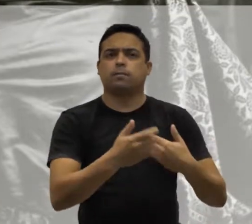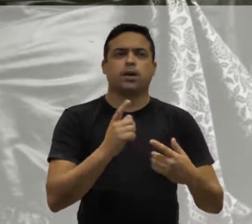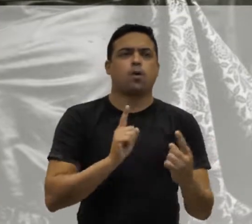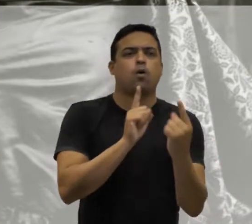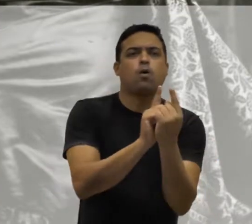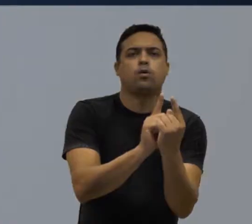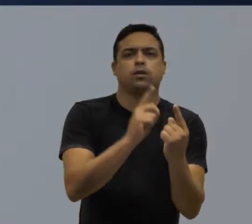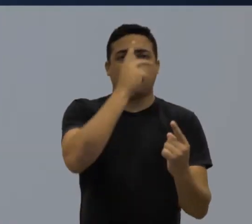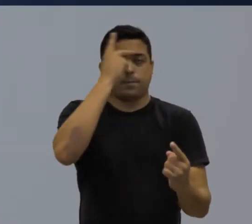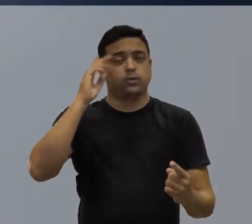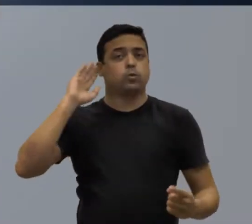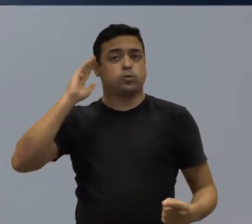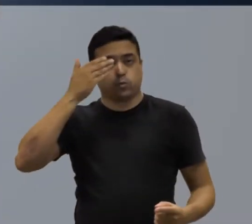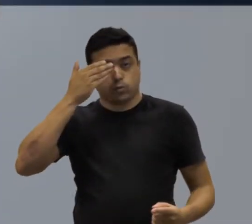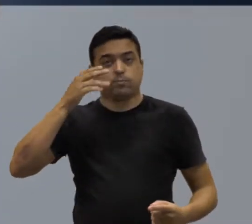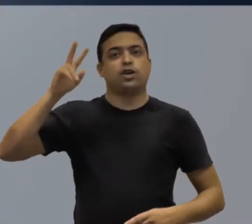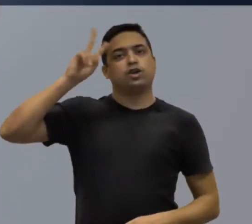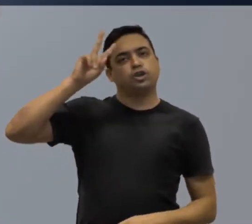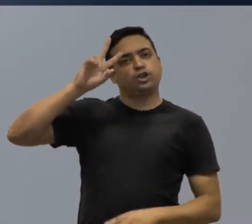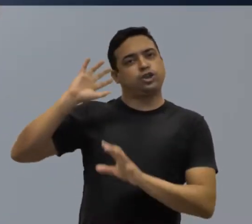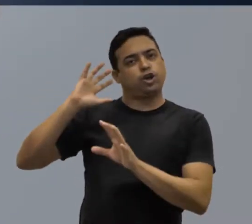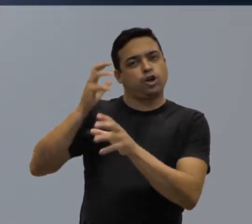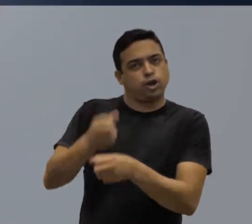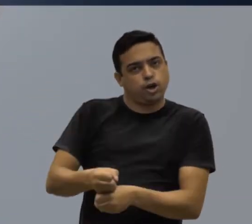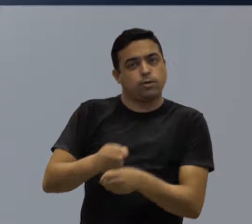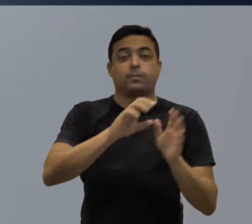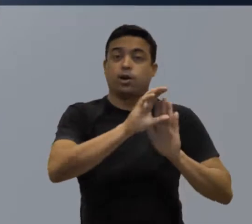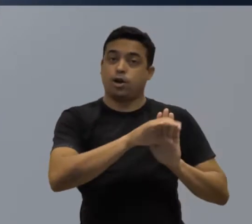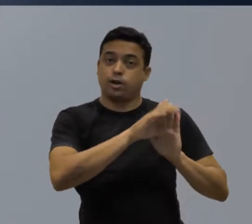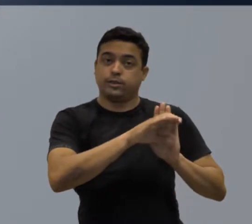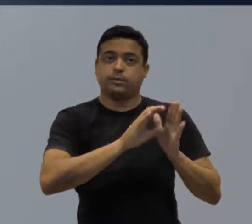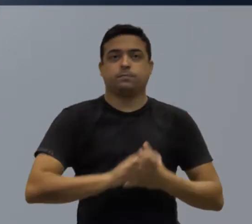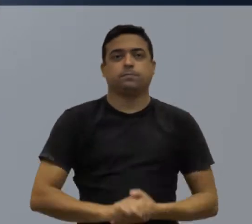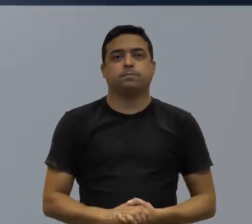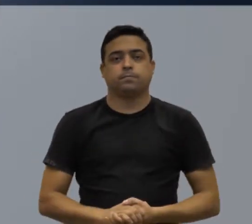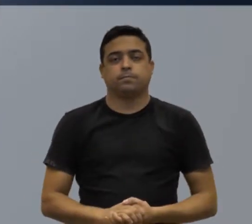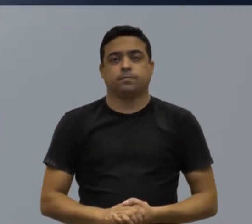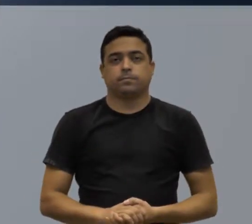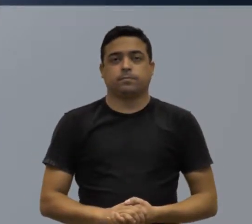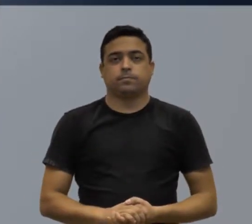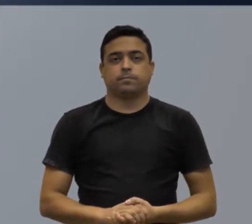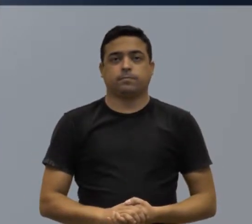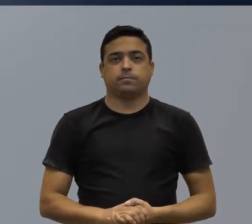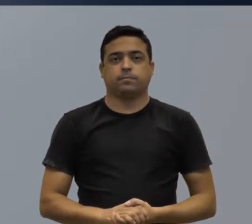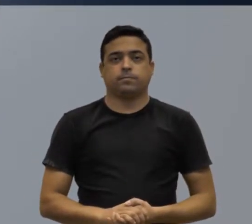tenham surdo-cegueira. Aspectos históricos e conceituais.